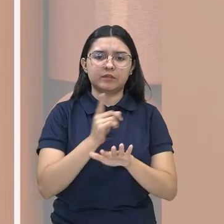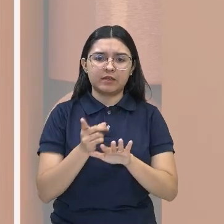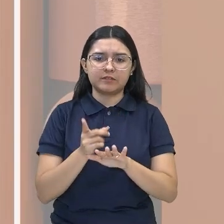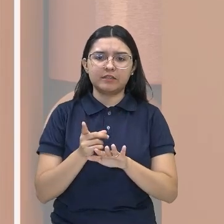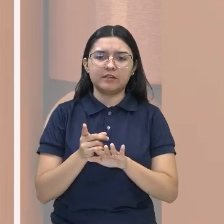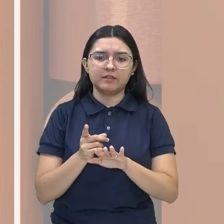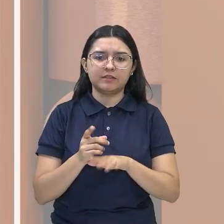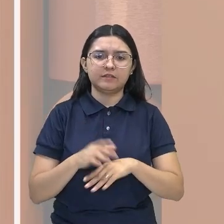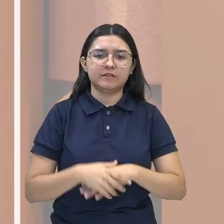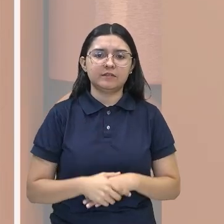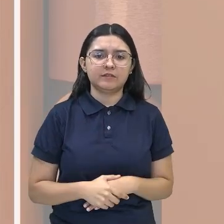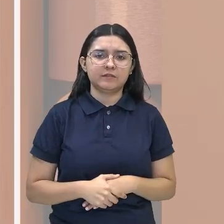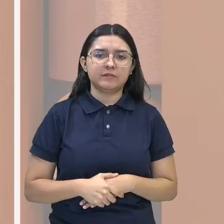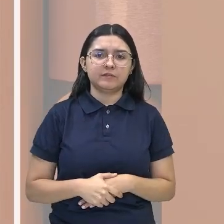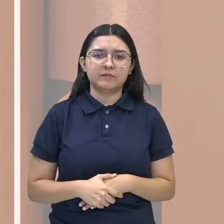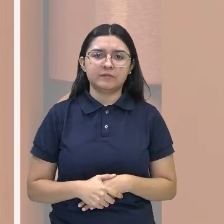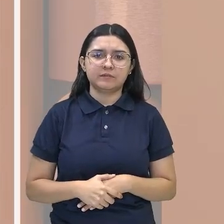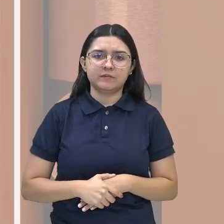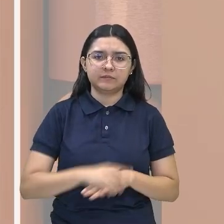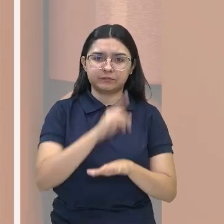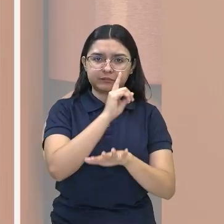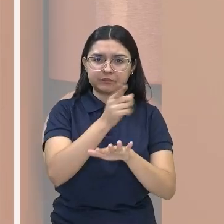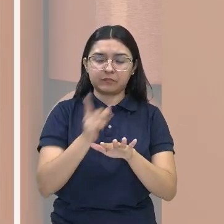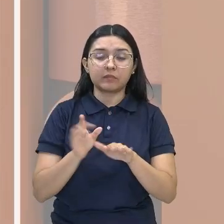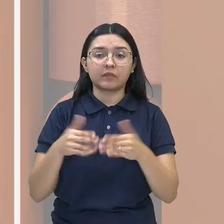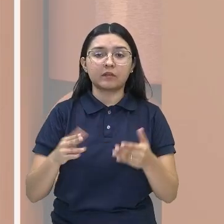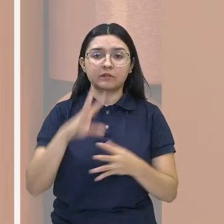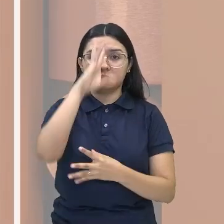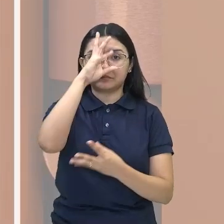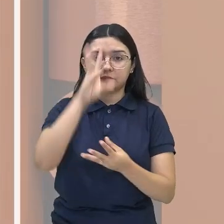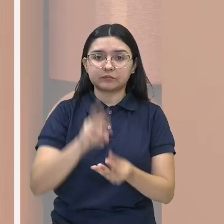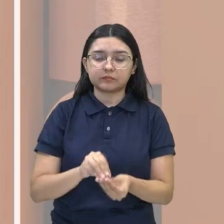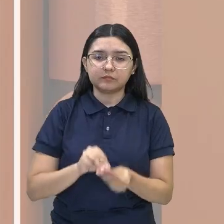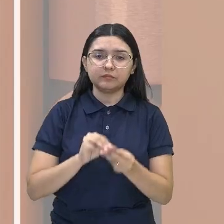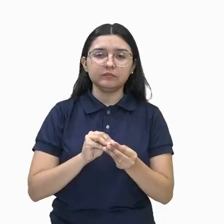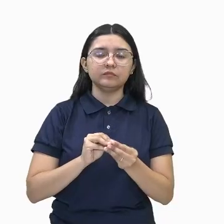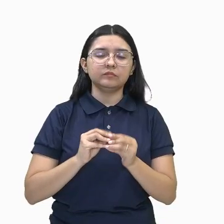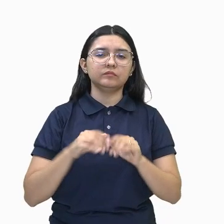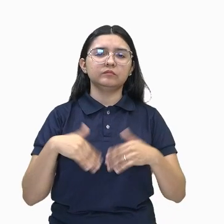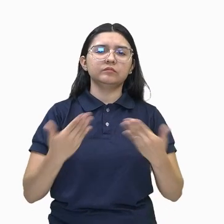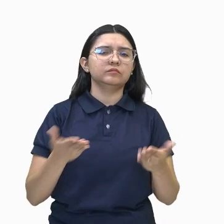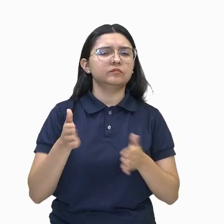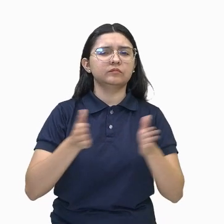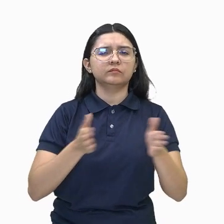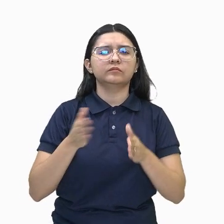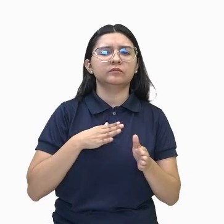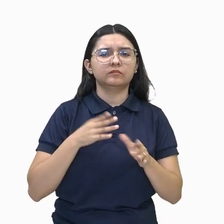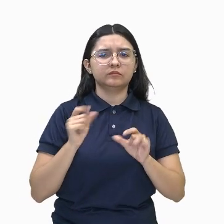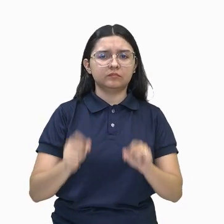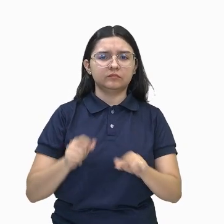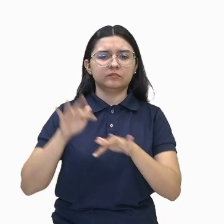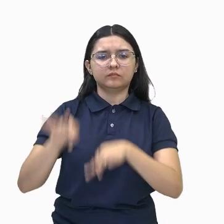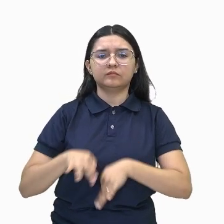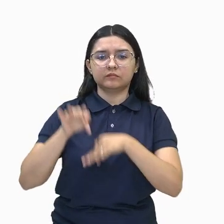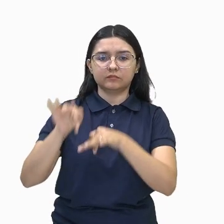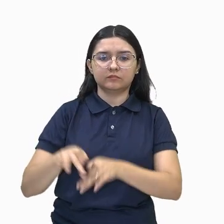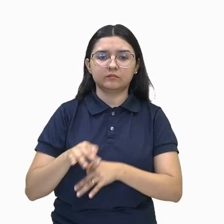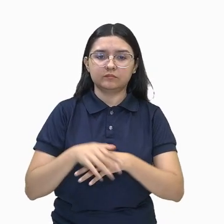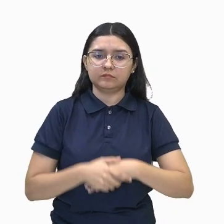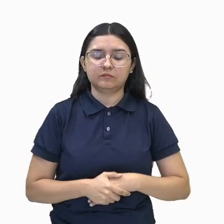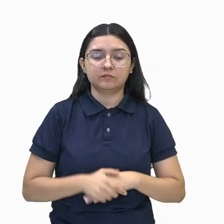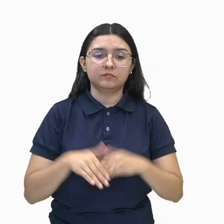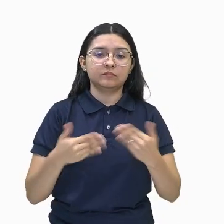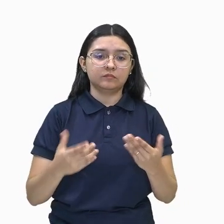de vassalagem. Vamos entender um pouco mais o que foi o feudalismo. Vamos lá. Enquanto os